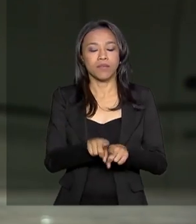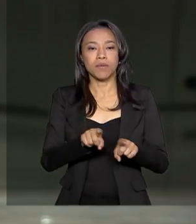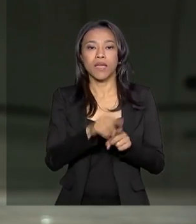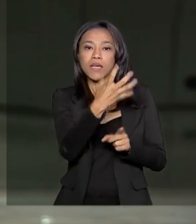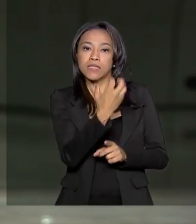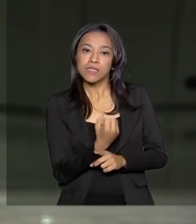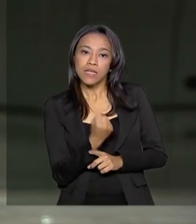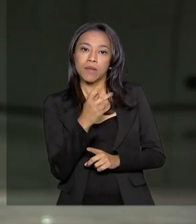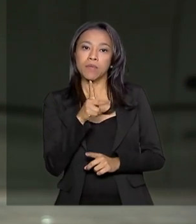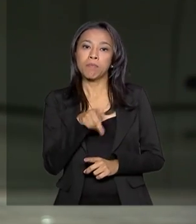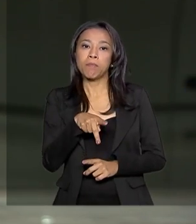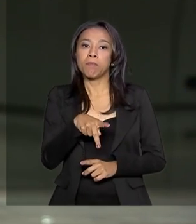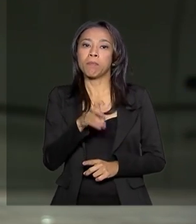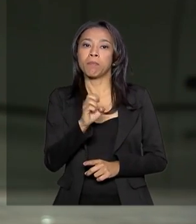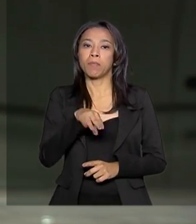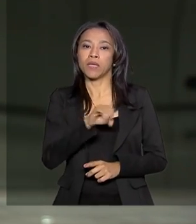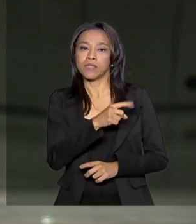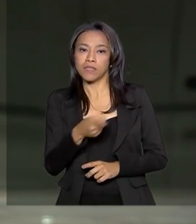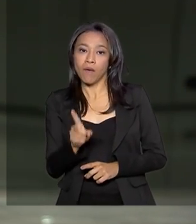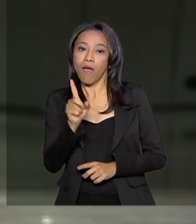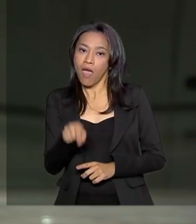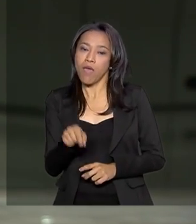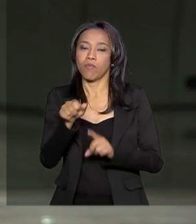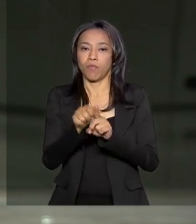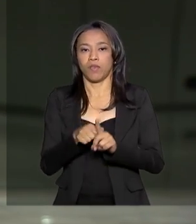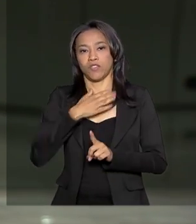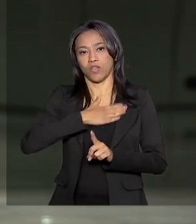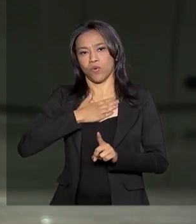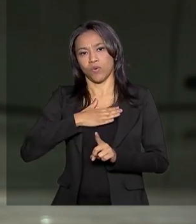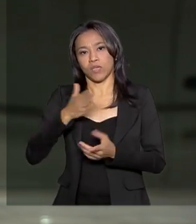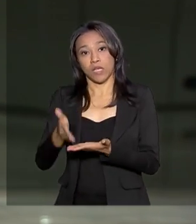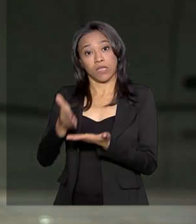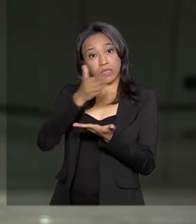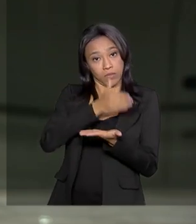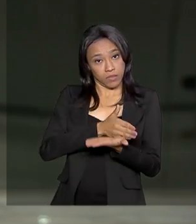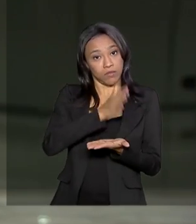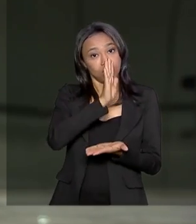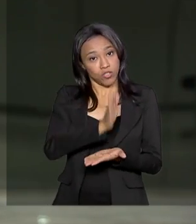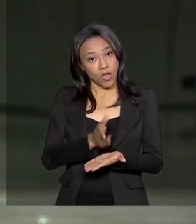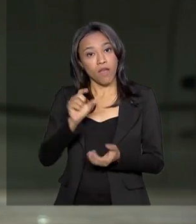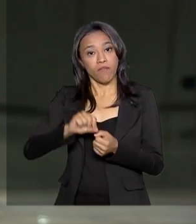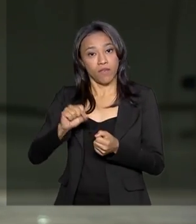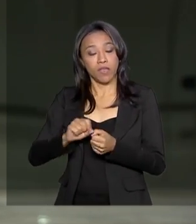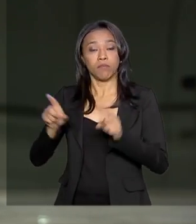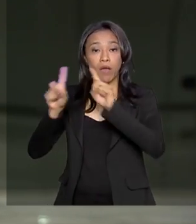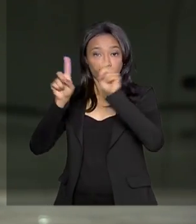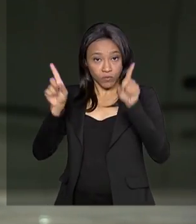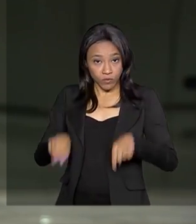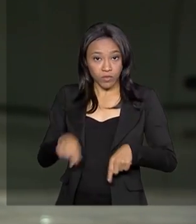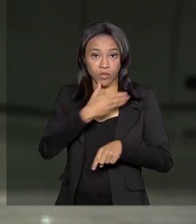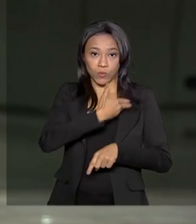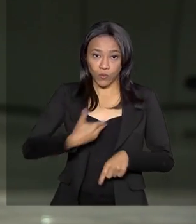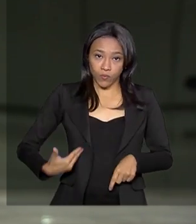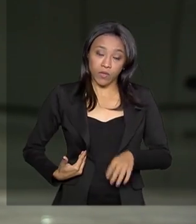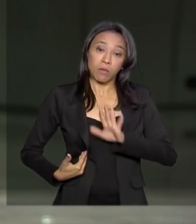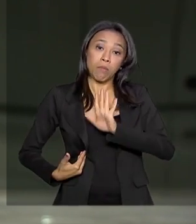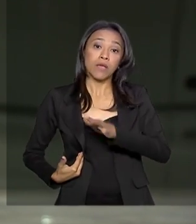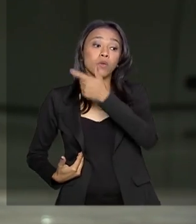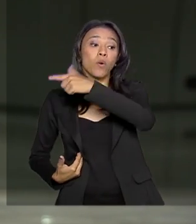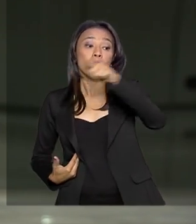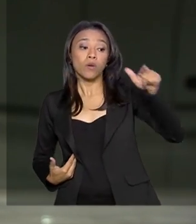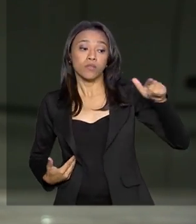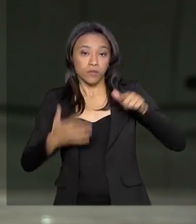de agosto. Essa antecipação já é feita a funcionários públicos, mas os outros beneficiários do